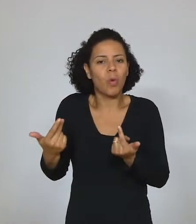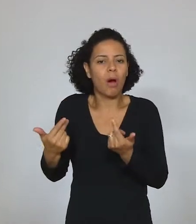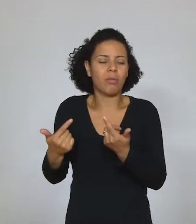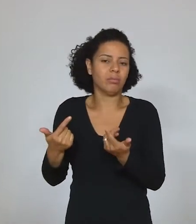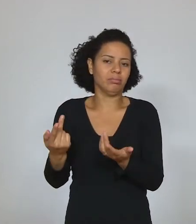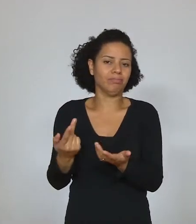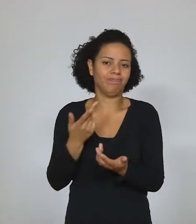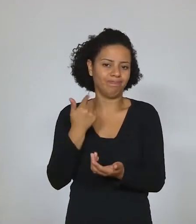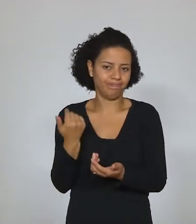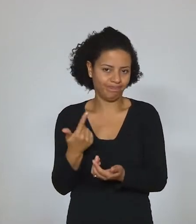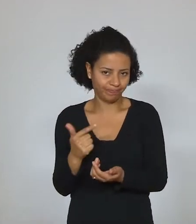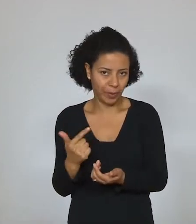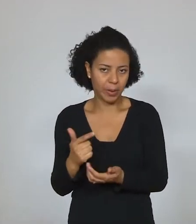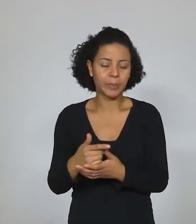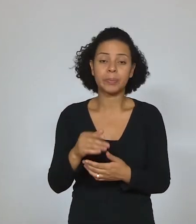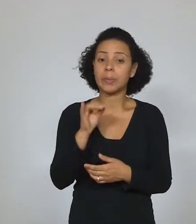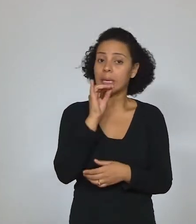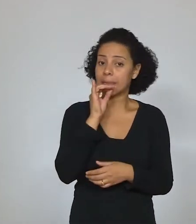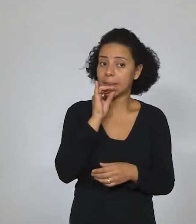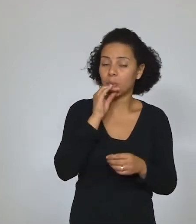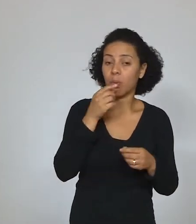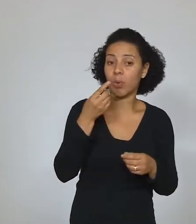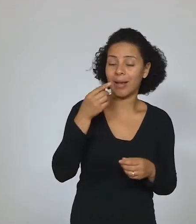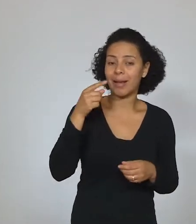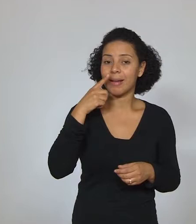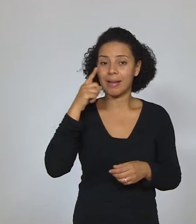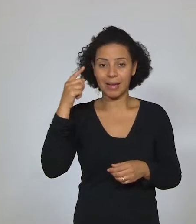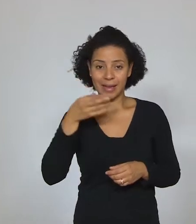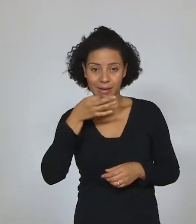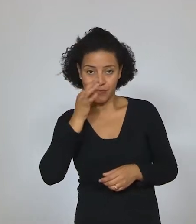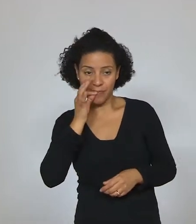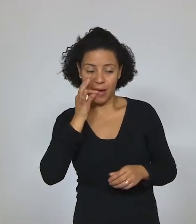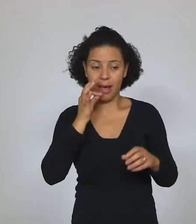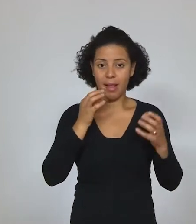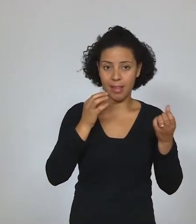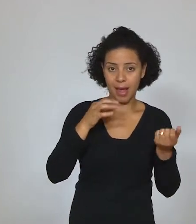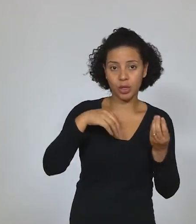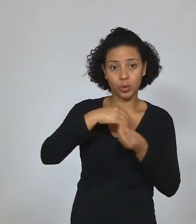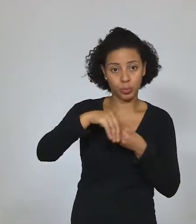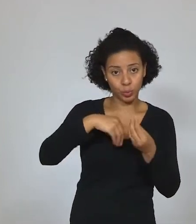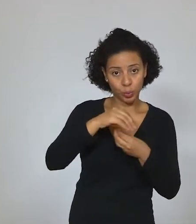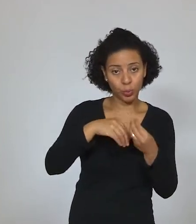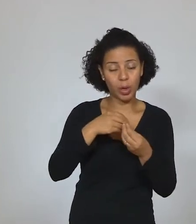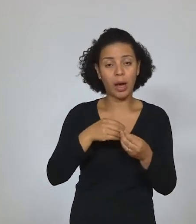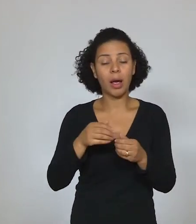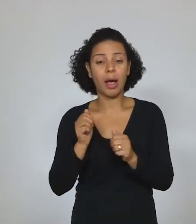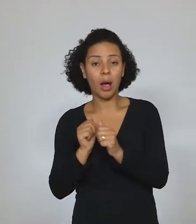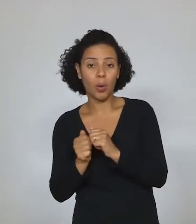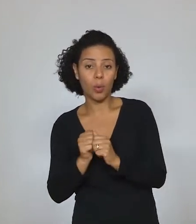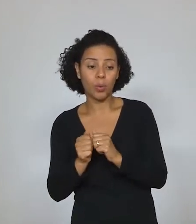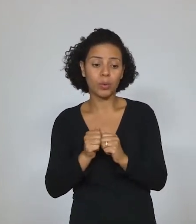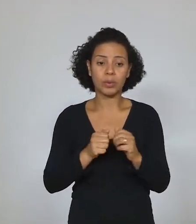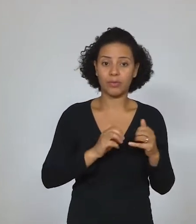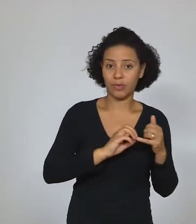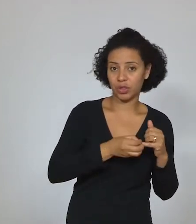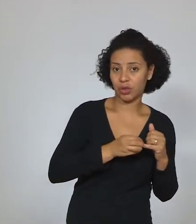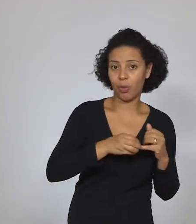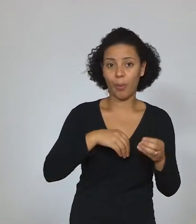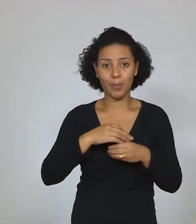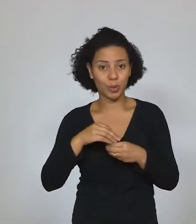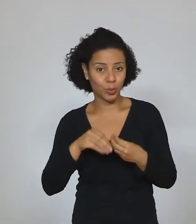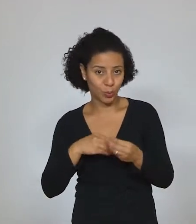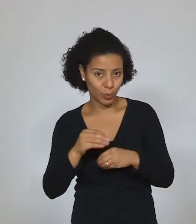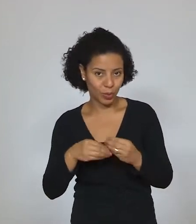4 misturas. Uma mistura de café com leite, de água com gelo, de arroz com feijão e de água com sal. Dentre